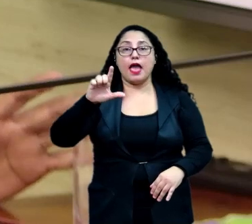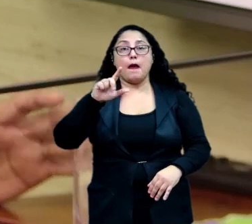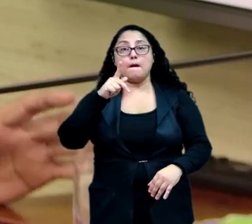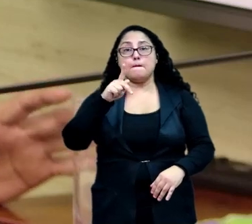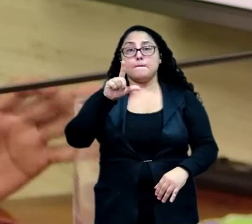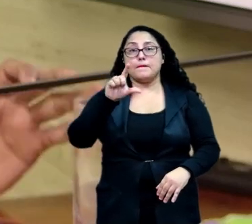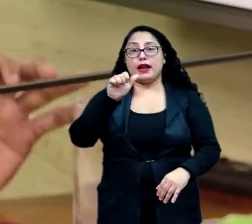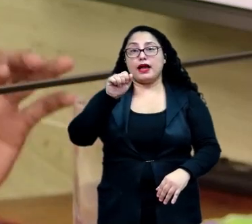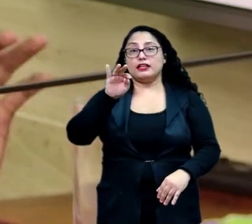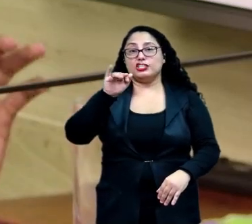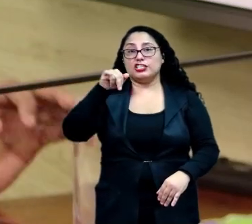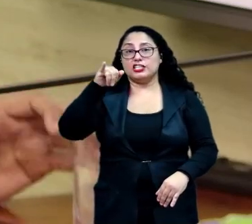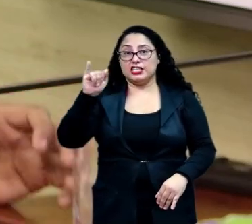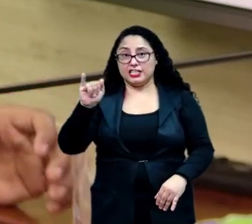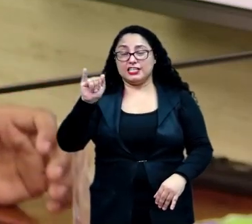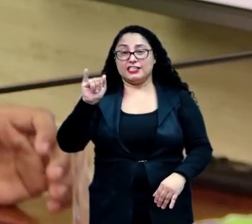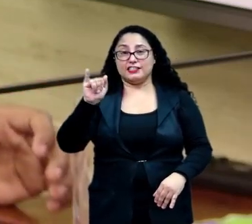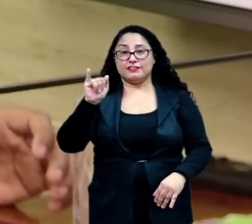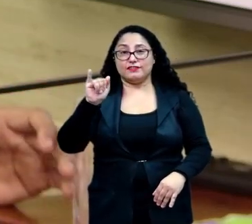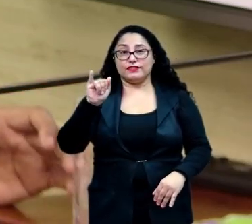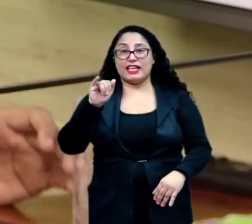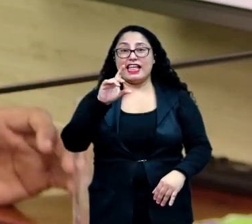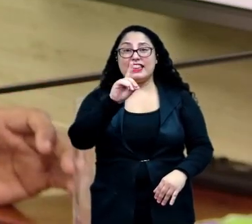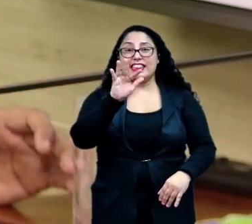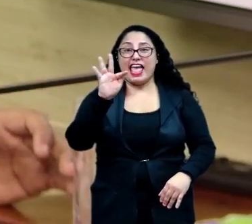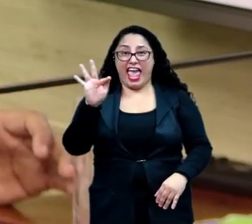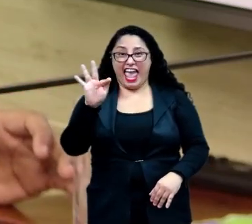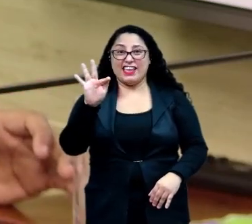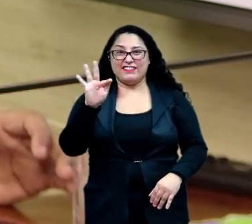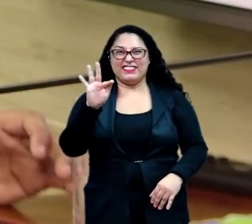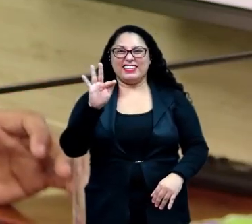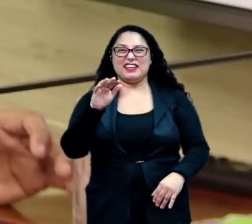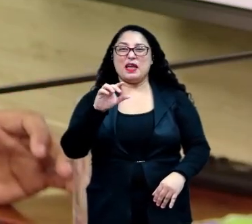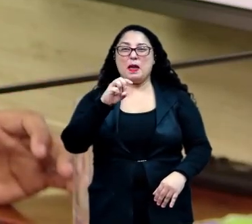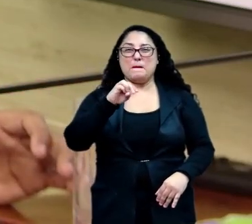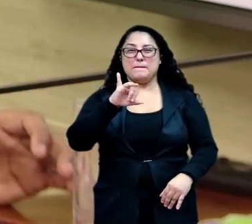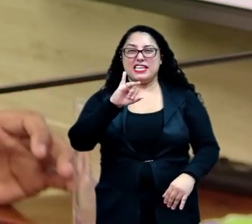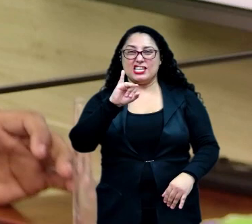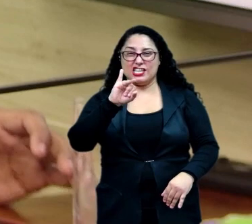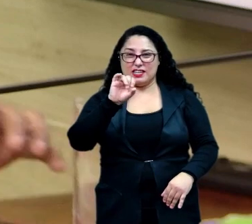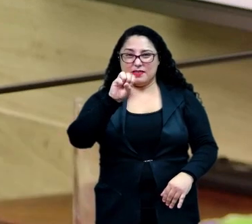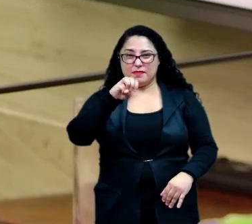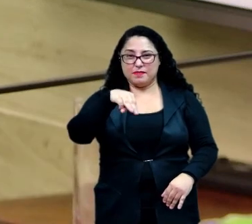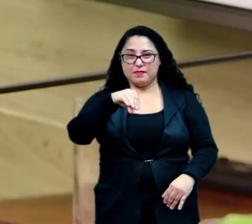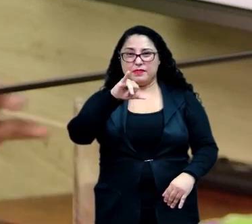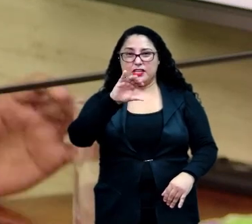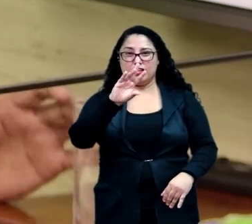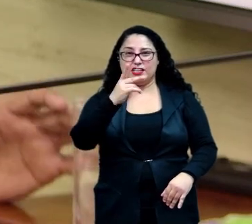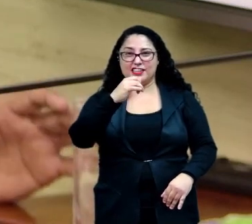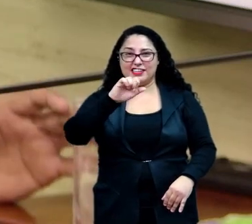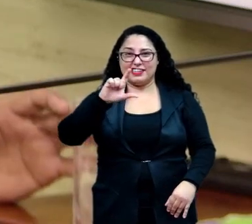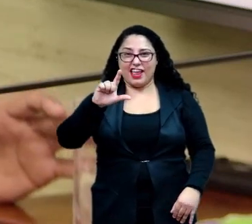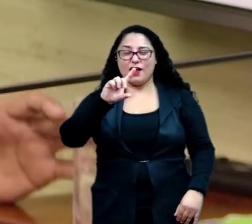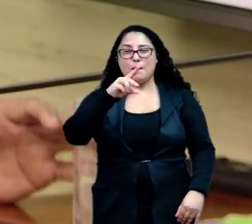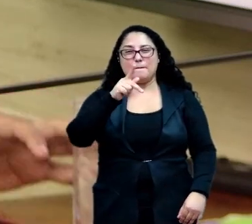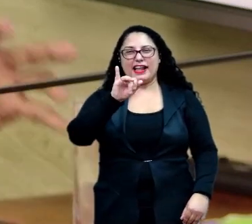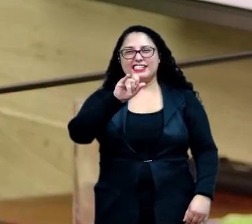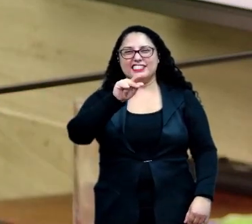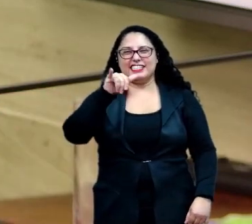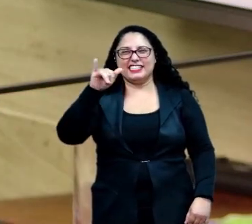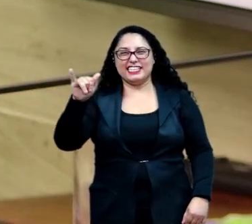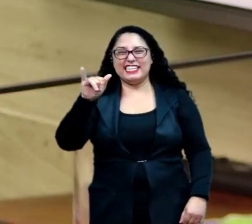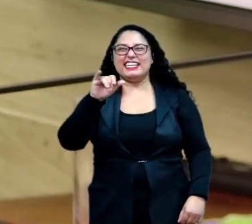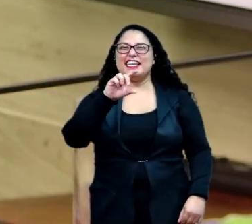Platini, P-L-A-T-I-N-I, DF de Distrito Federal. Michel Platini DF, em todas as redes sociais.